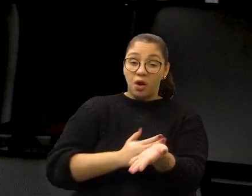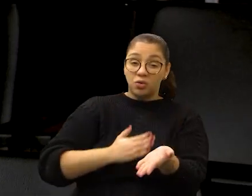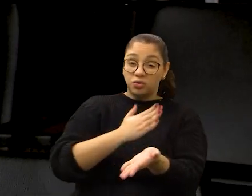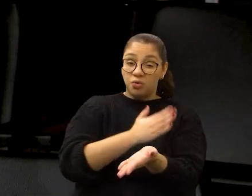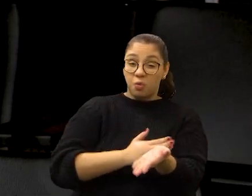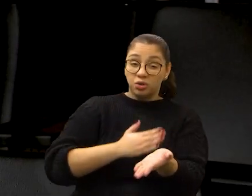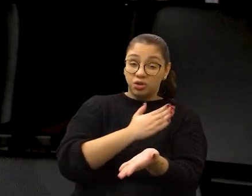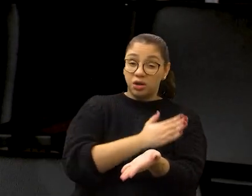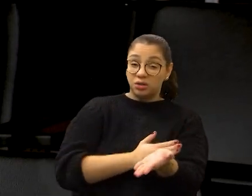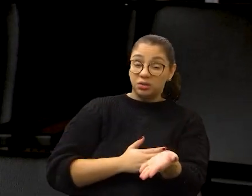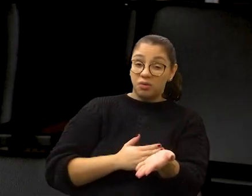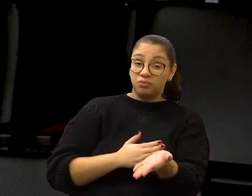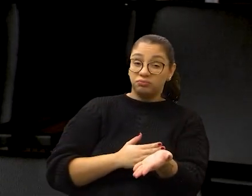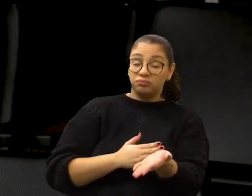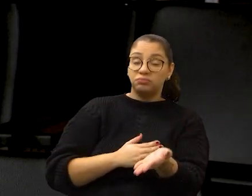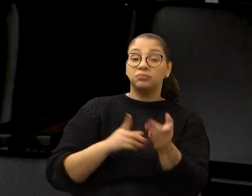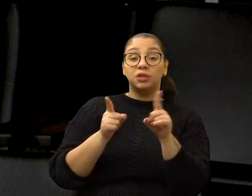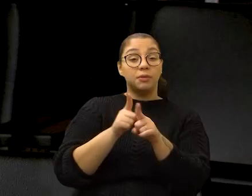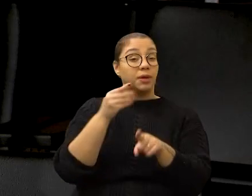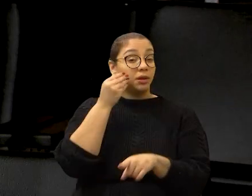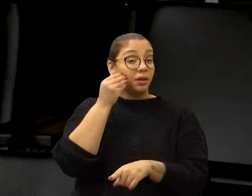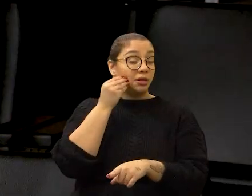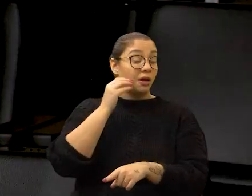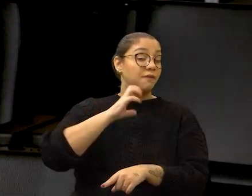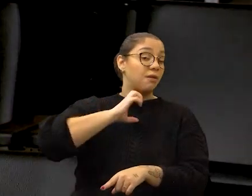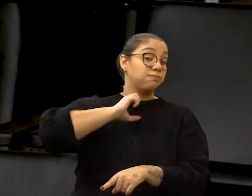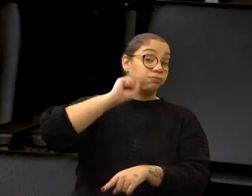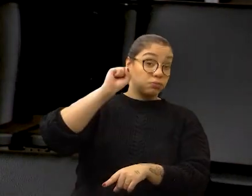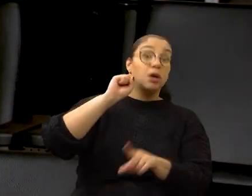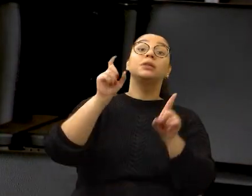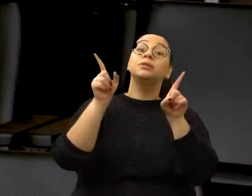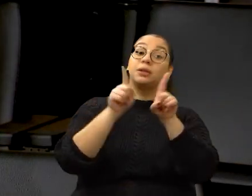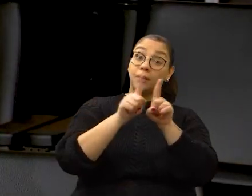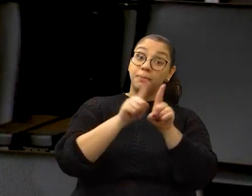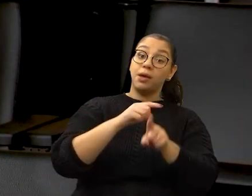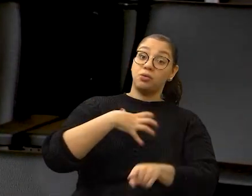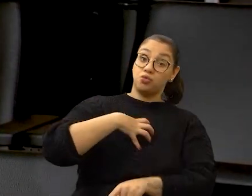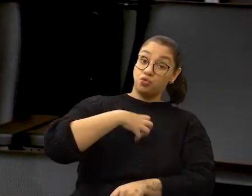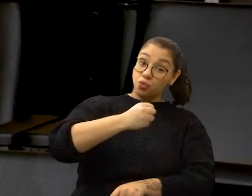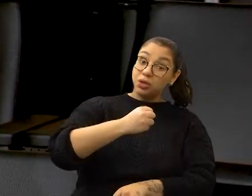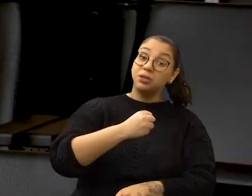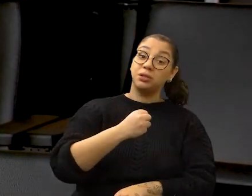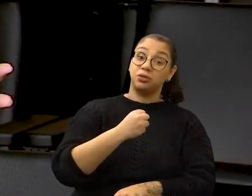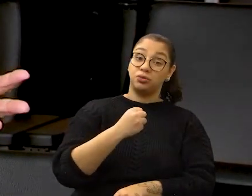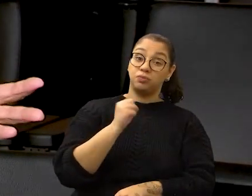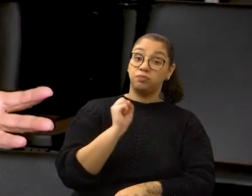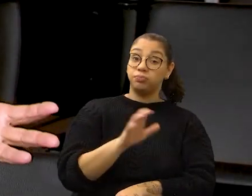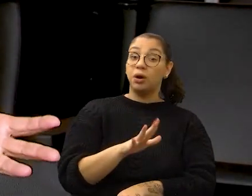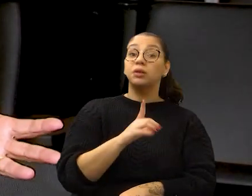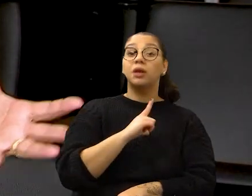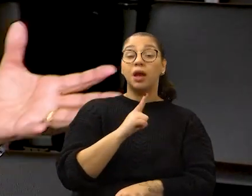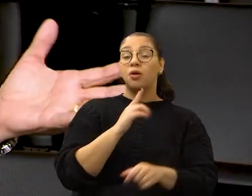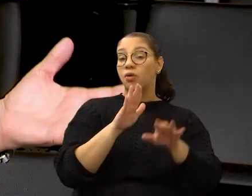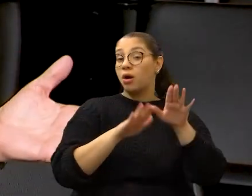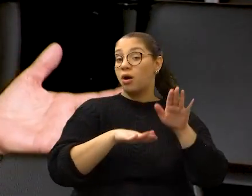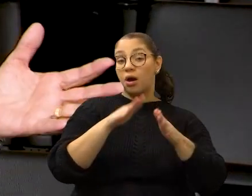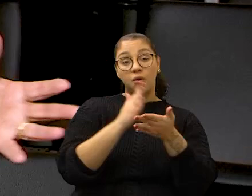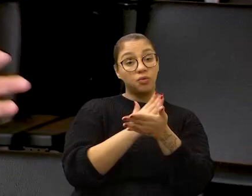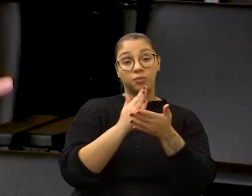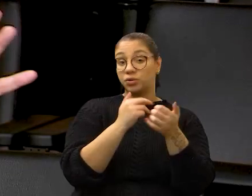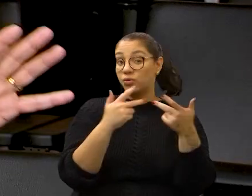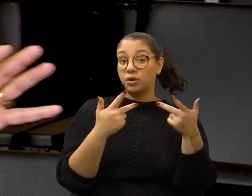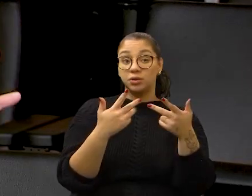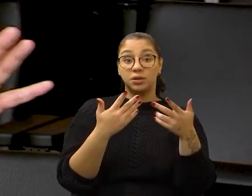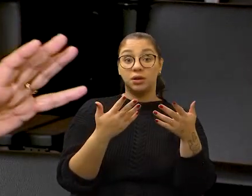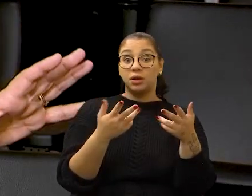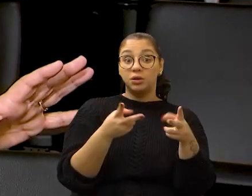Automutilação, né? Tentativa de suicídio. Muitos casos não aparecem, porque a gente sabe que, graças a